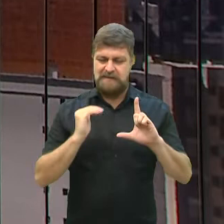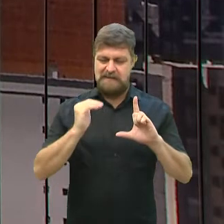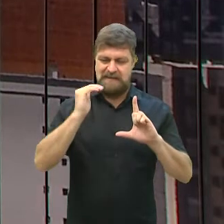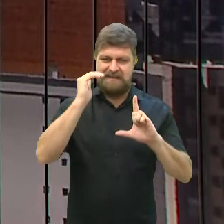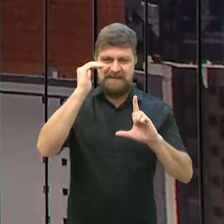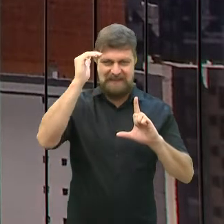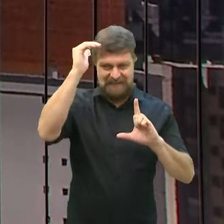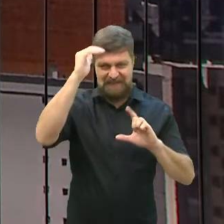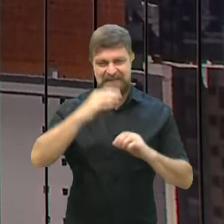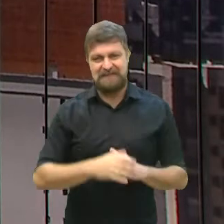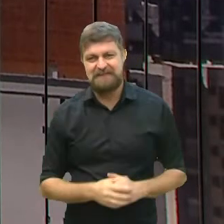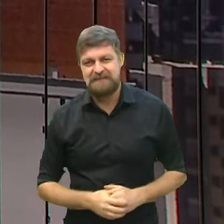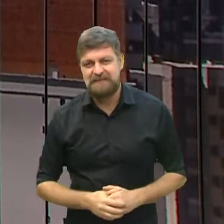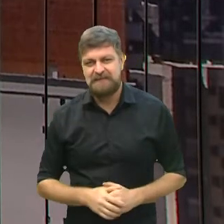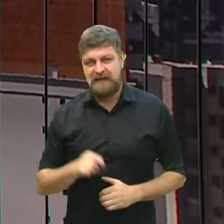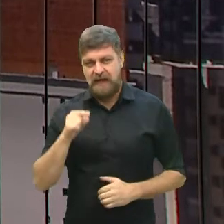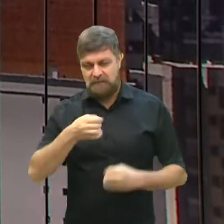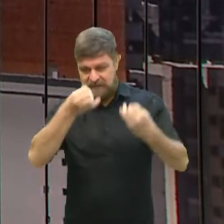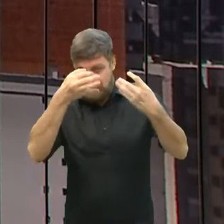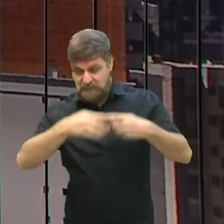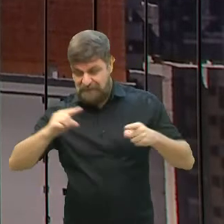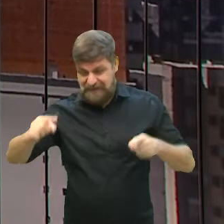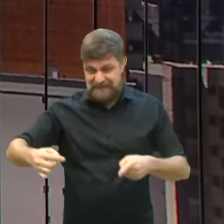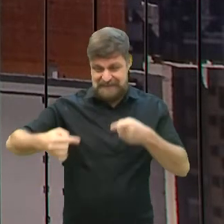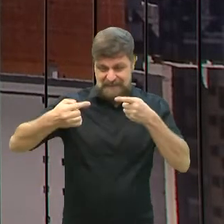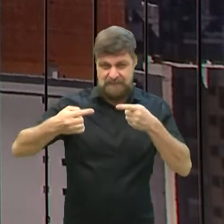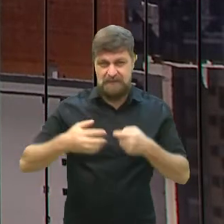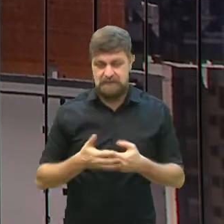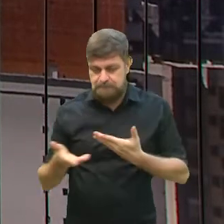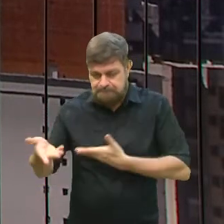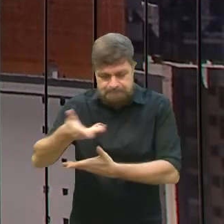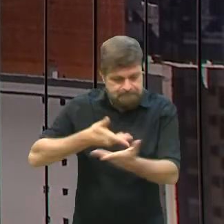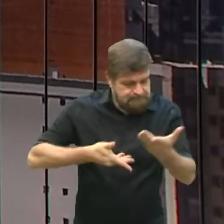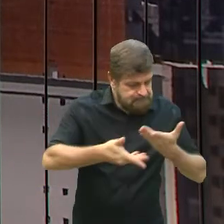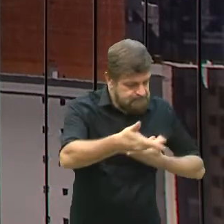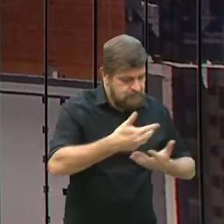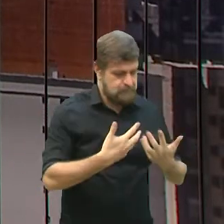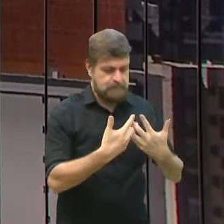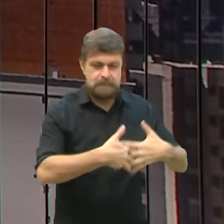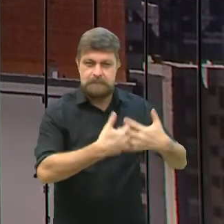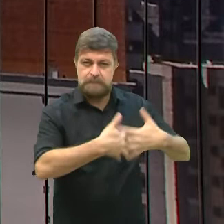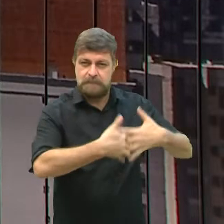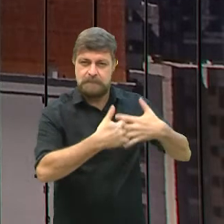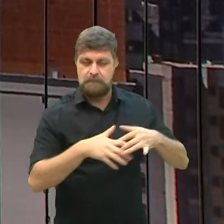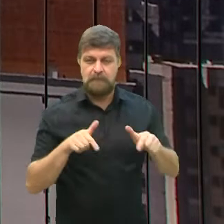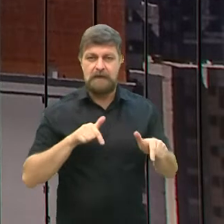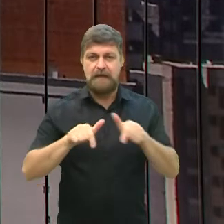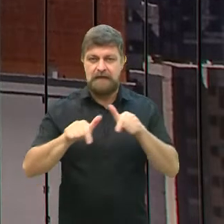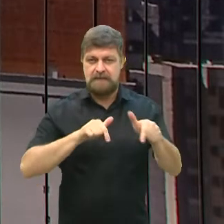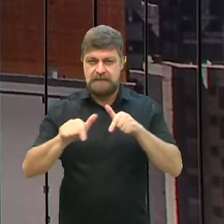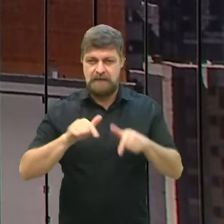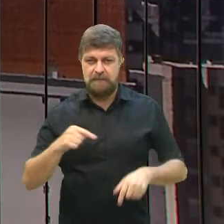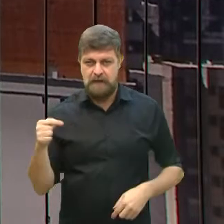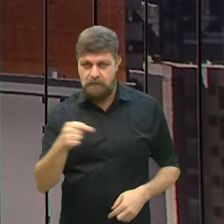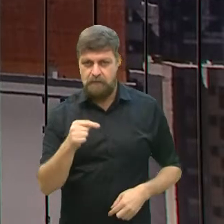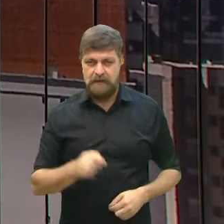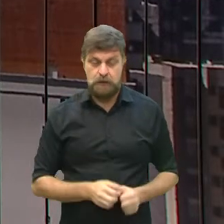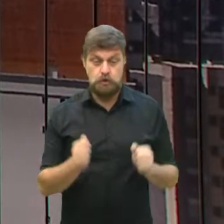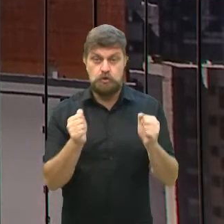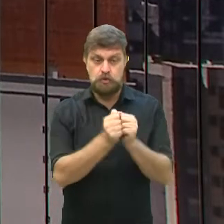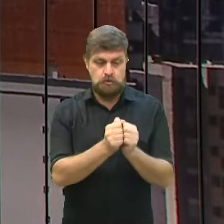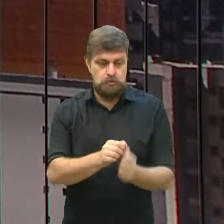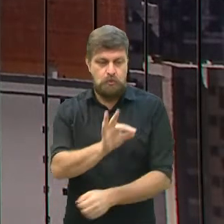Né? Agora, você falou do desafio de articulação. Esse trabalho é feito por um setor ligado ao gabinete